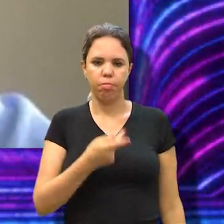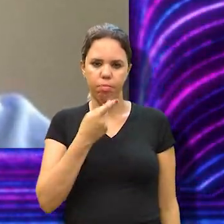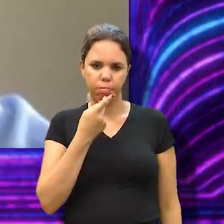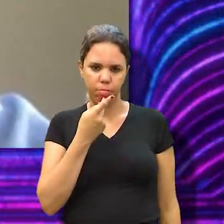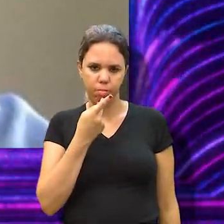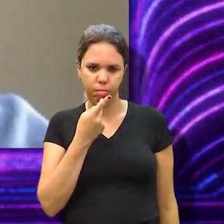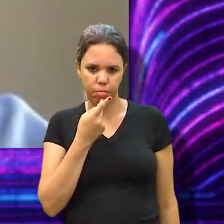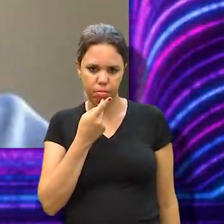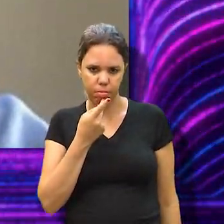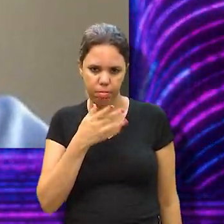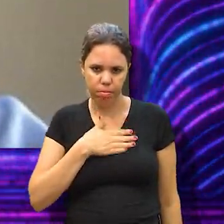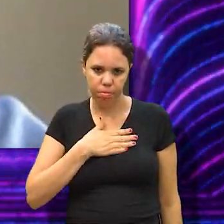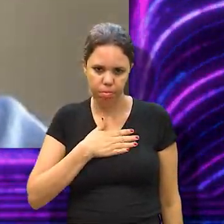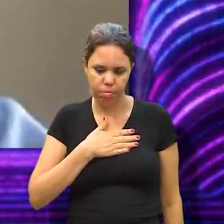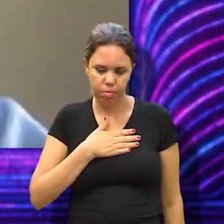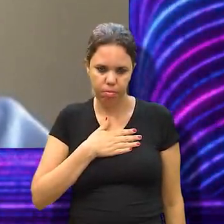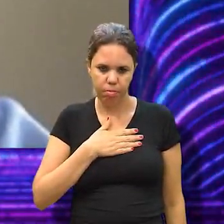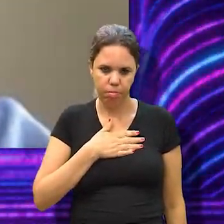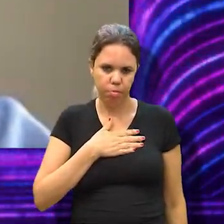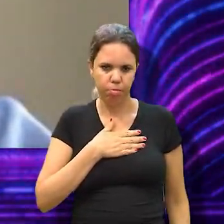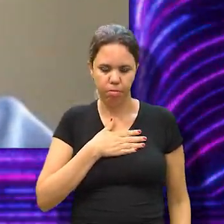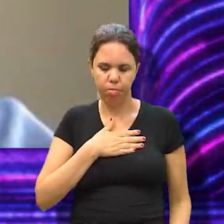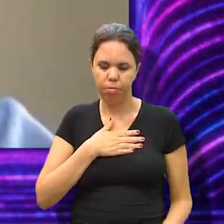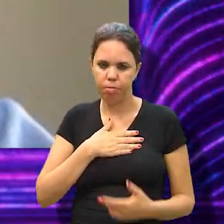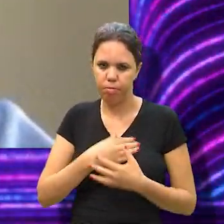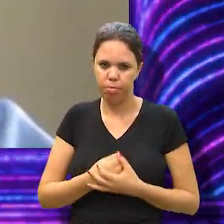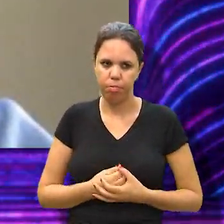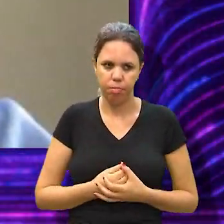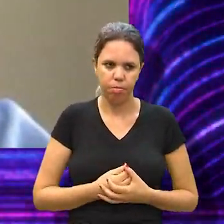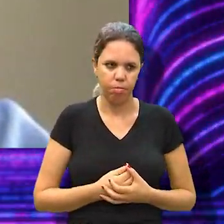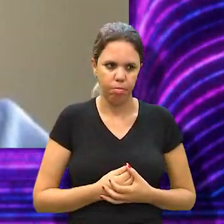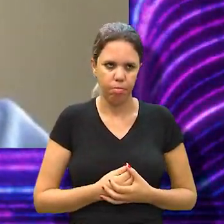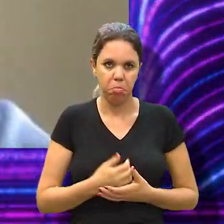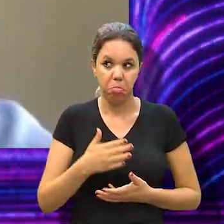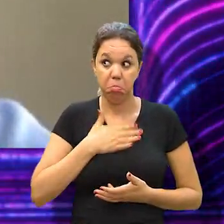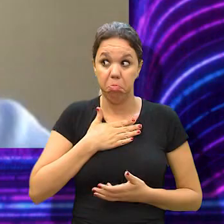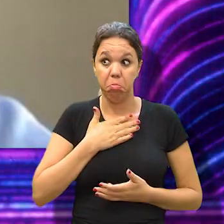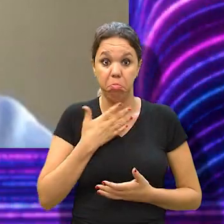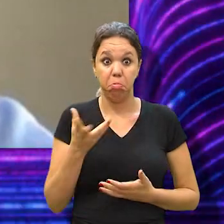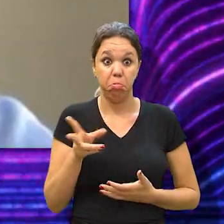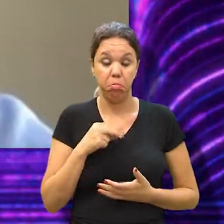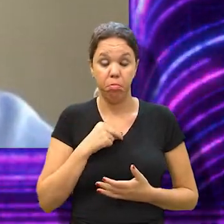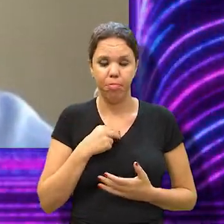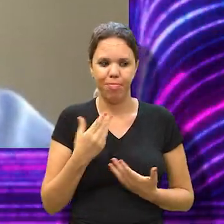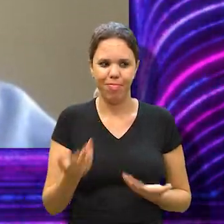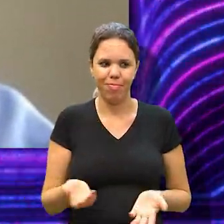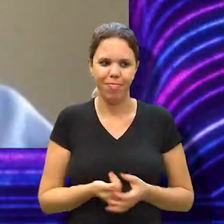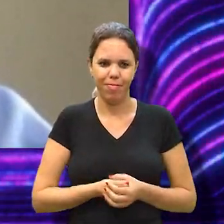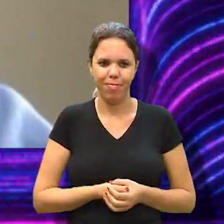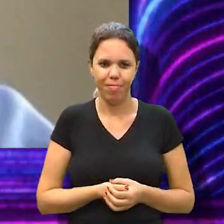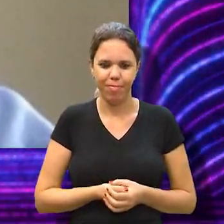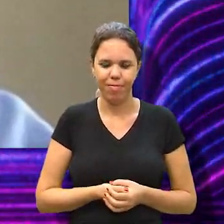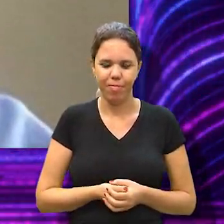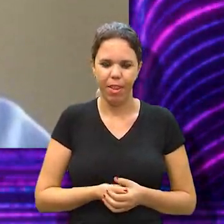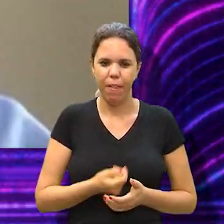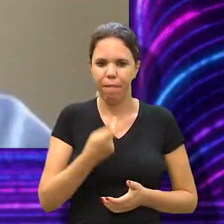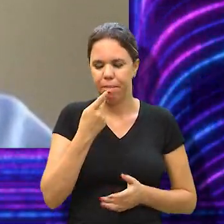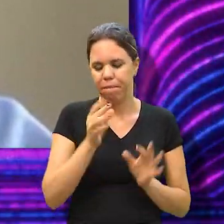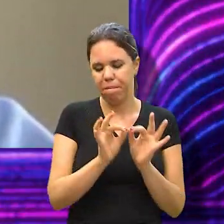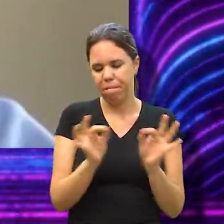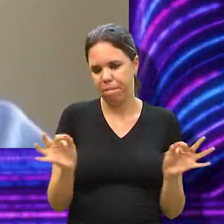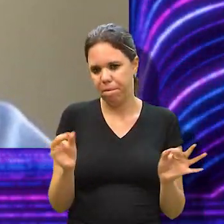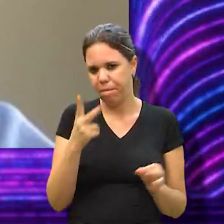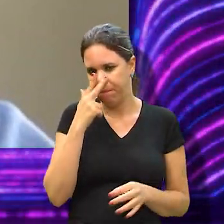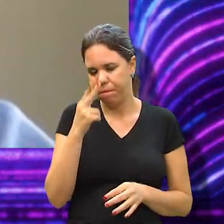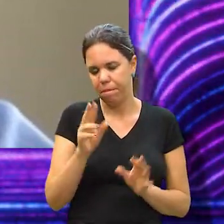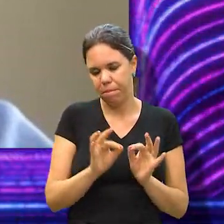Eu diria que para mim que até é um negócio assim que a gente até fica assustado, né? Mas eu diria que